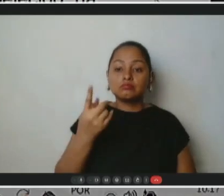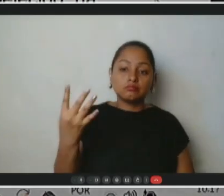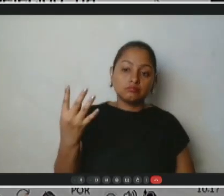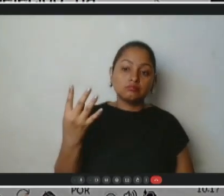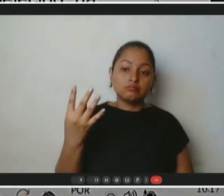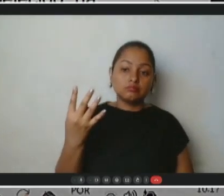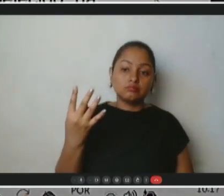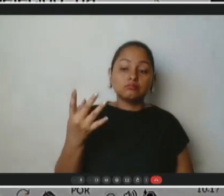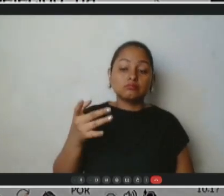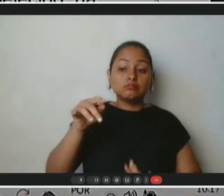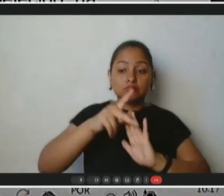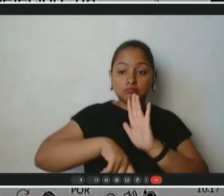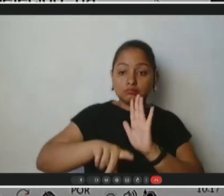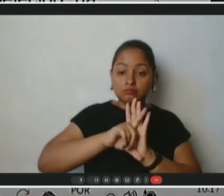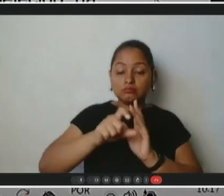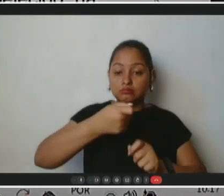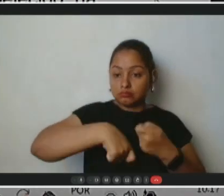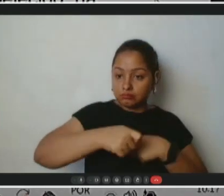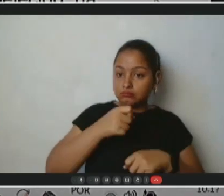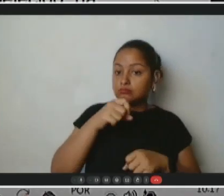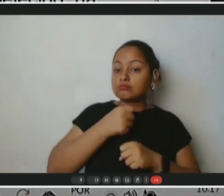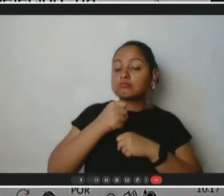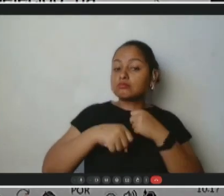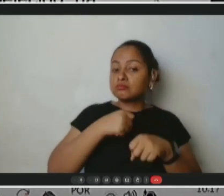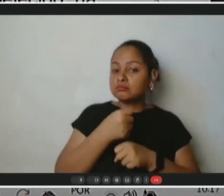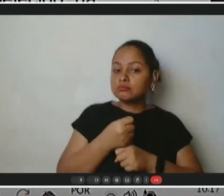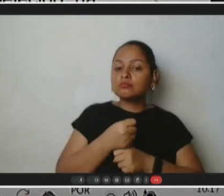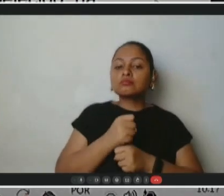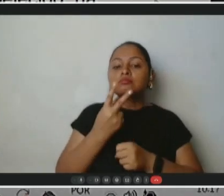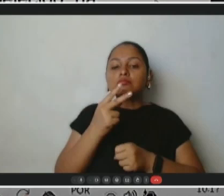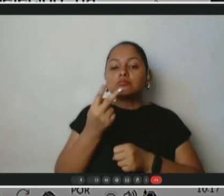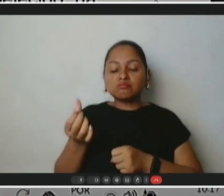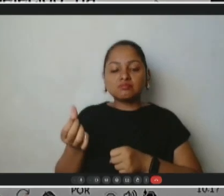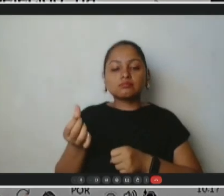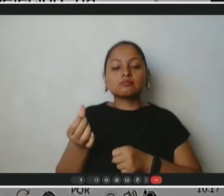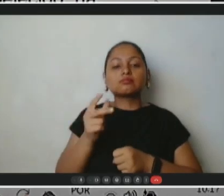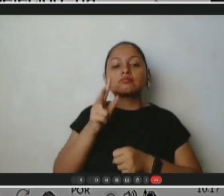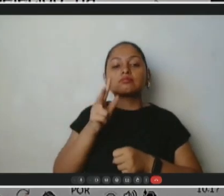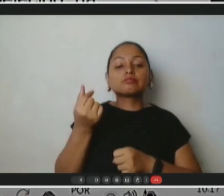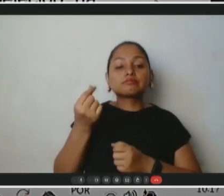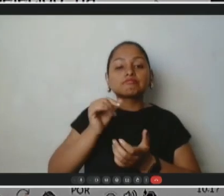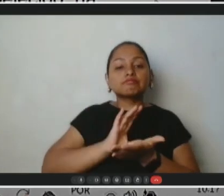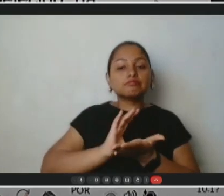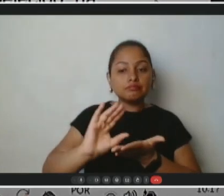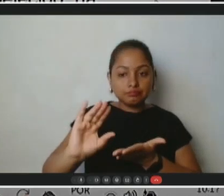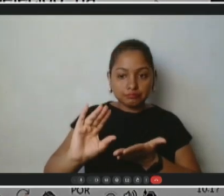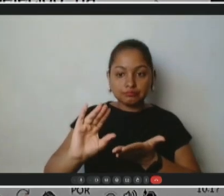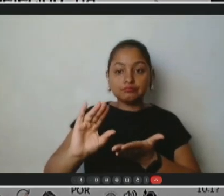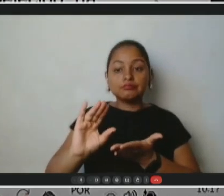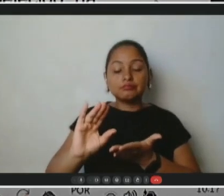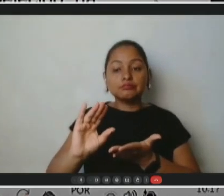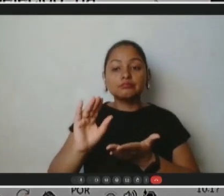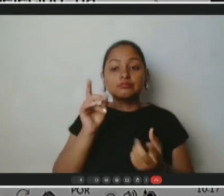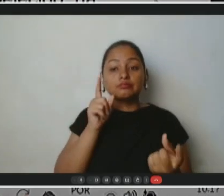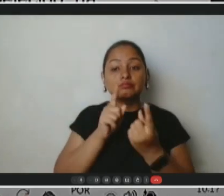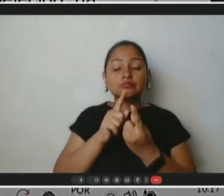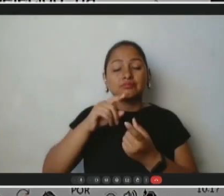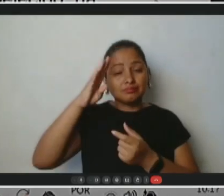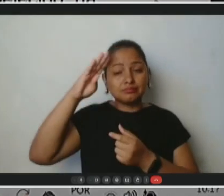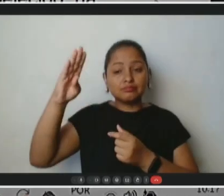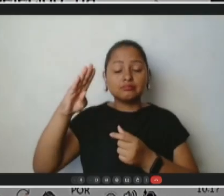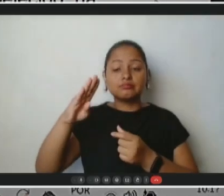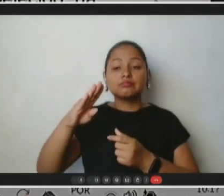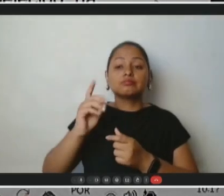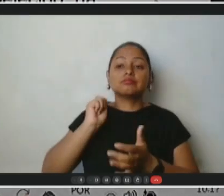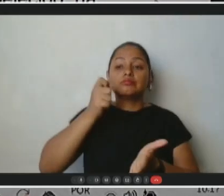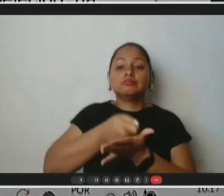de lei do orçamento anual para 2026 destinará recursos para atender prioritariamente aos pagamentos